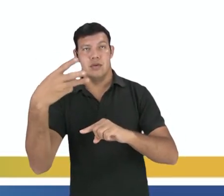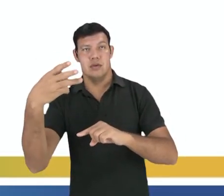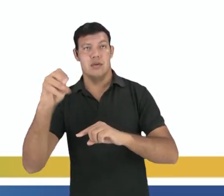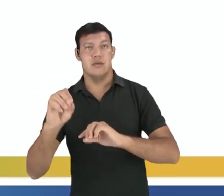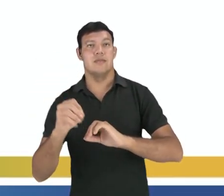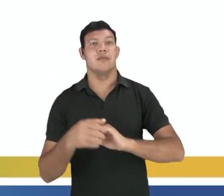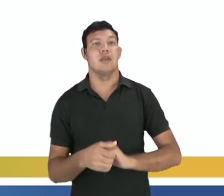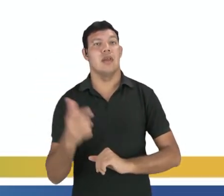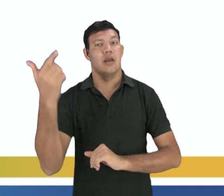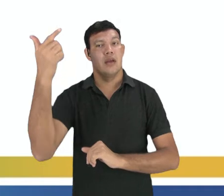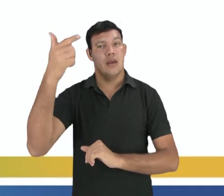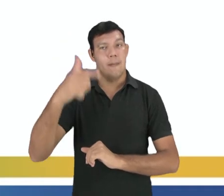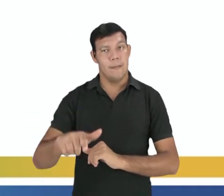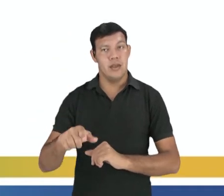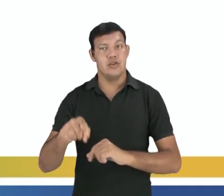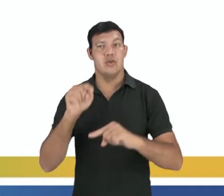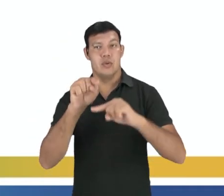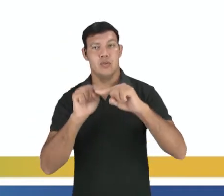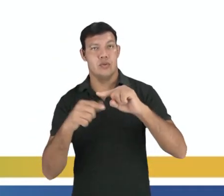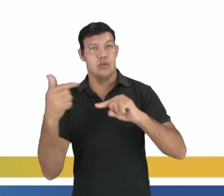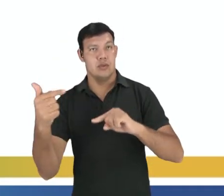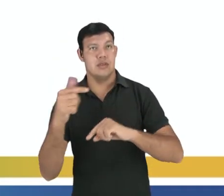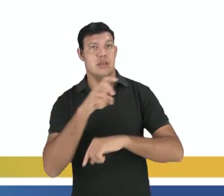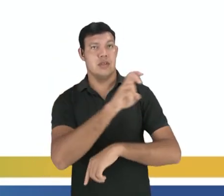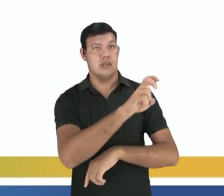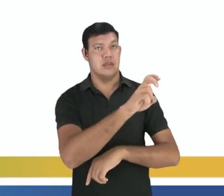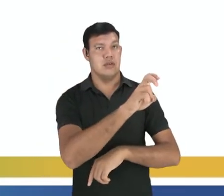dá 3. 15 não divide por 2, repete.